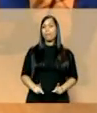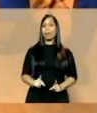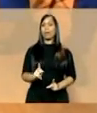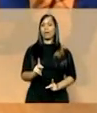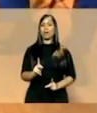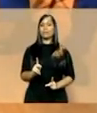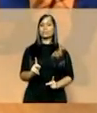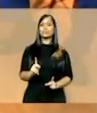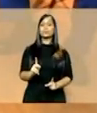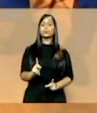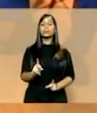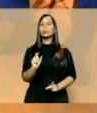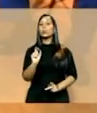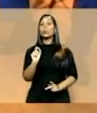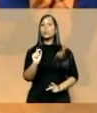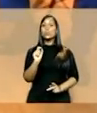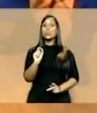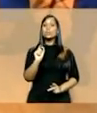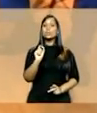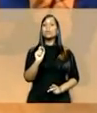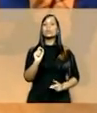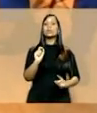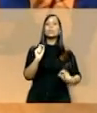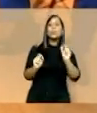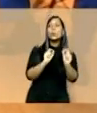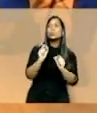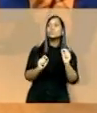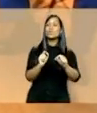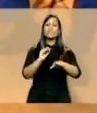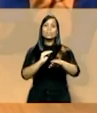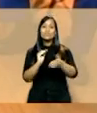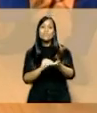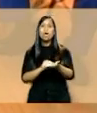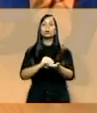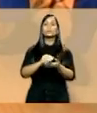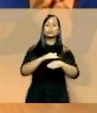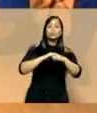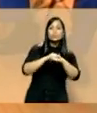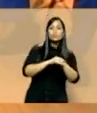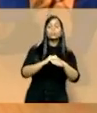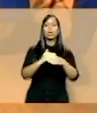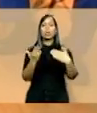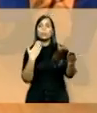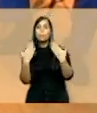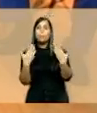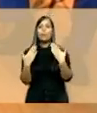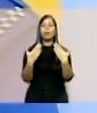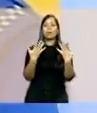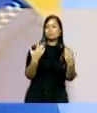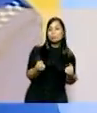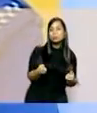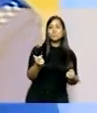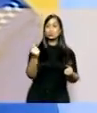O que motivou isso? Falta de conversar, falta de diálogo, falta de entendimento de